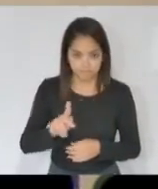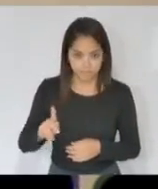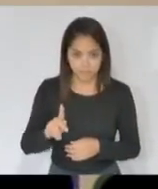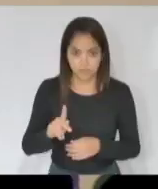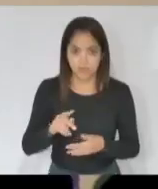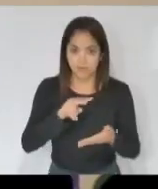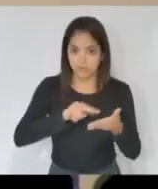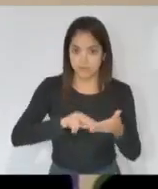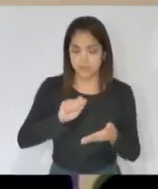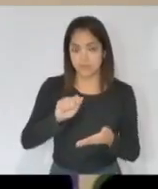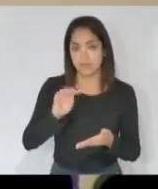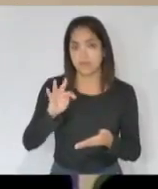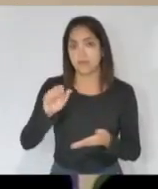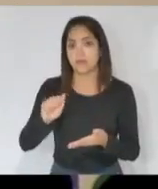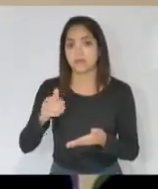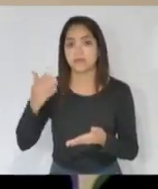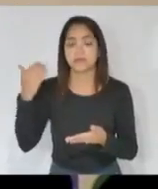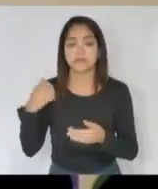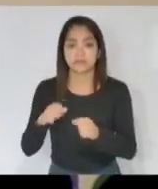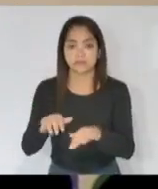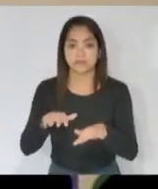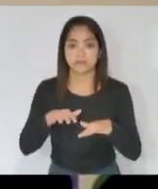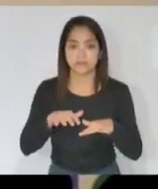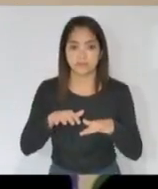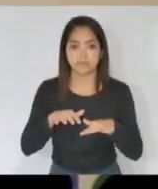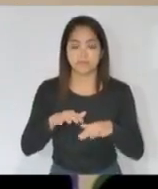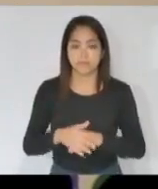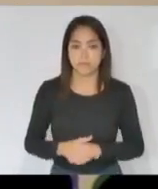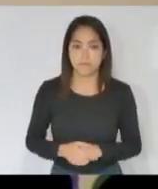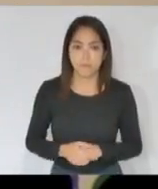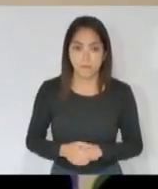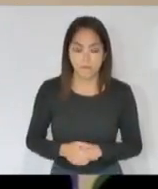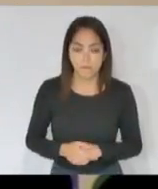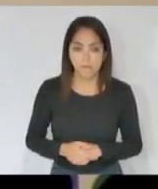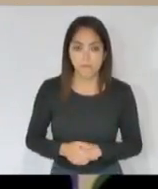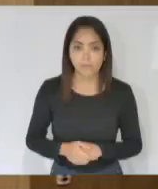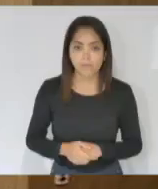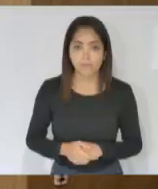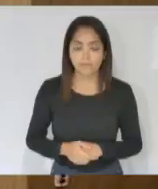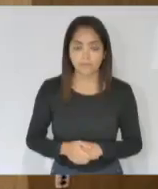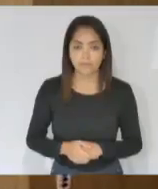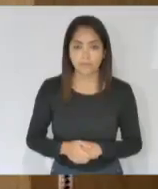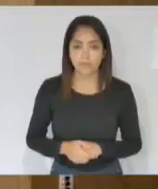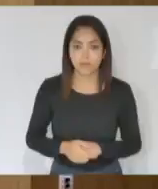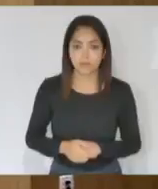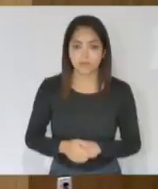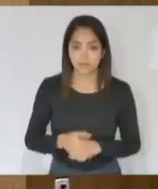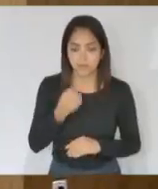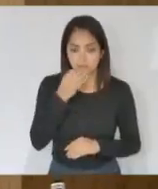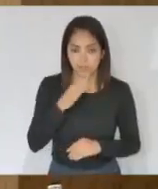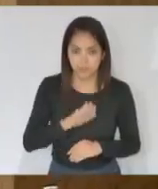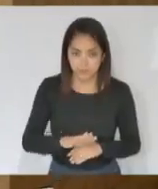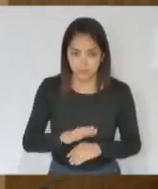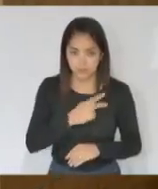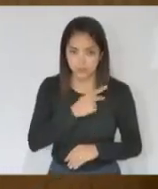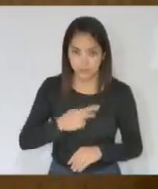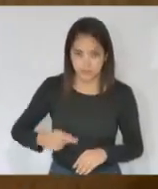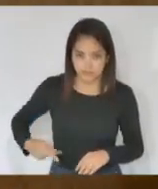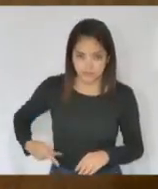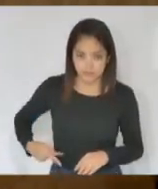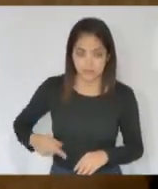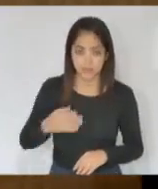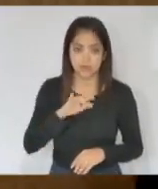para proceder à leitura das atas das três últimas sessões. Boa tarde, senhor presidente, deputado